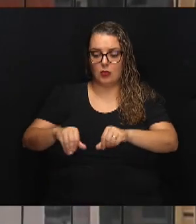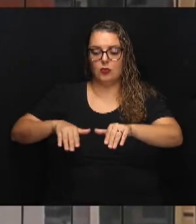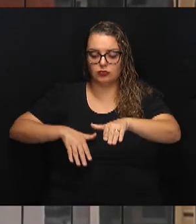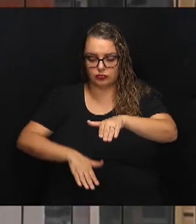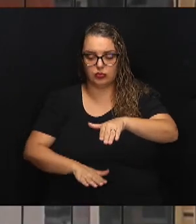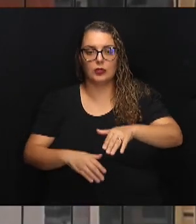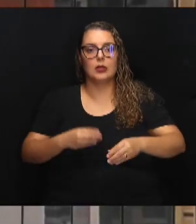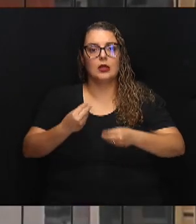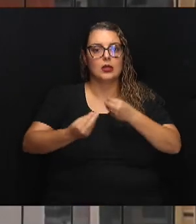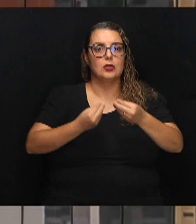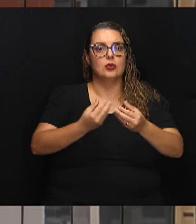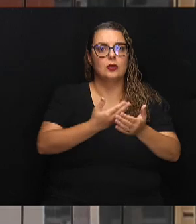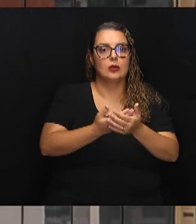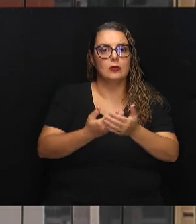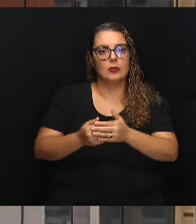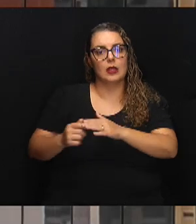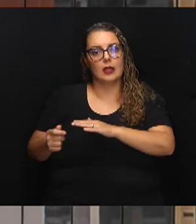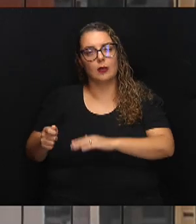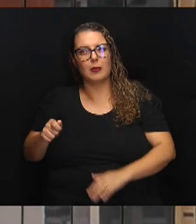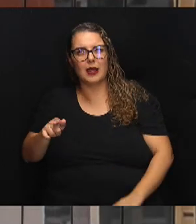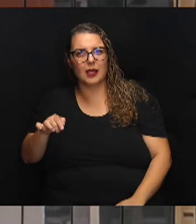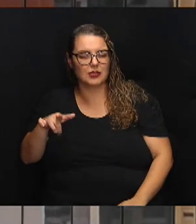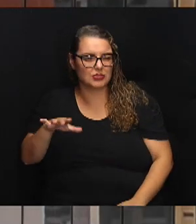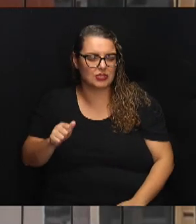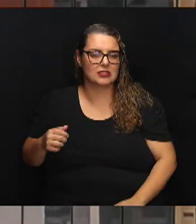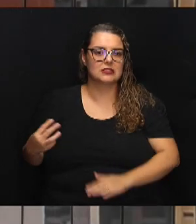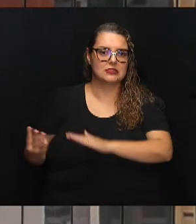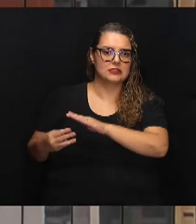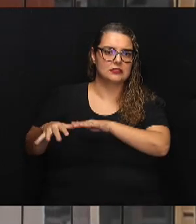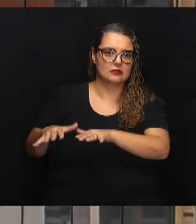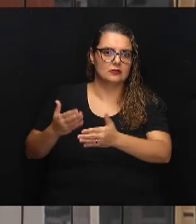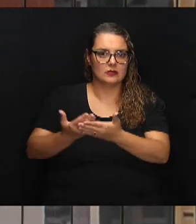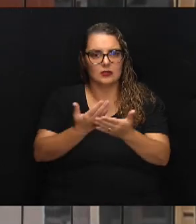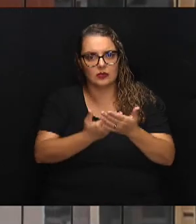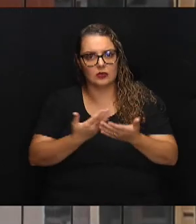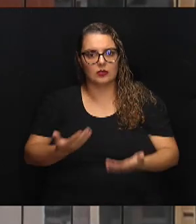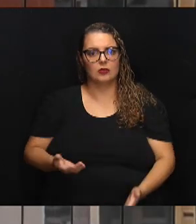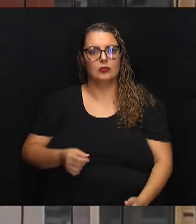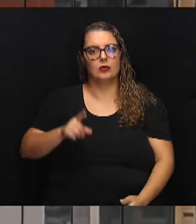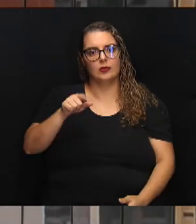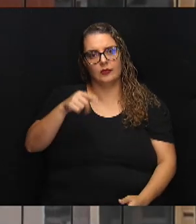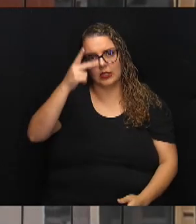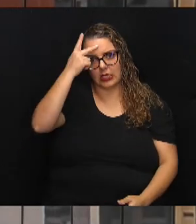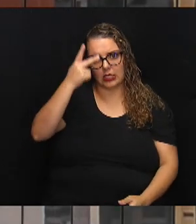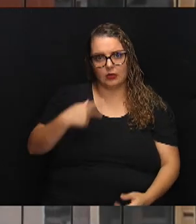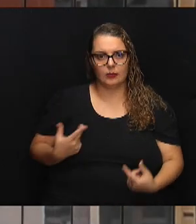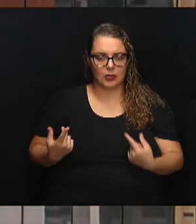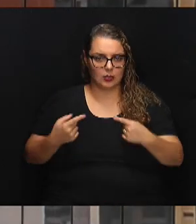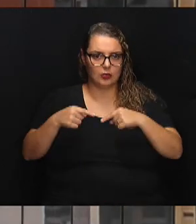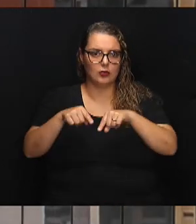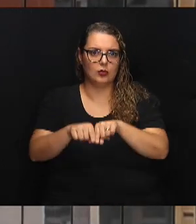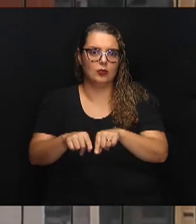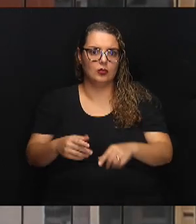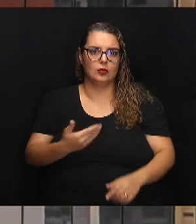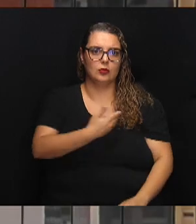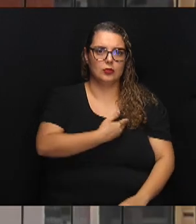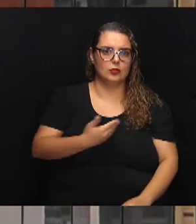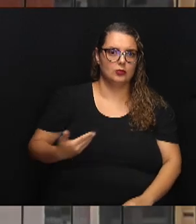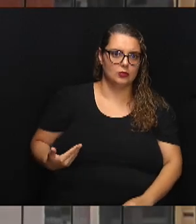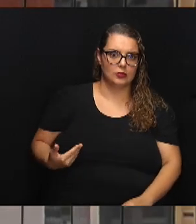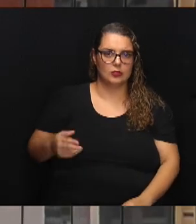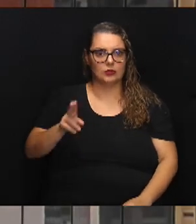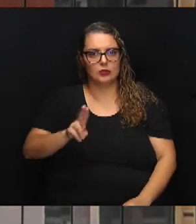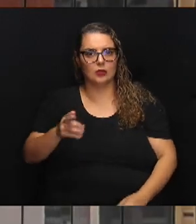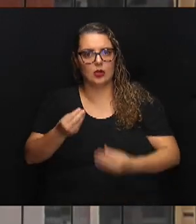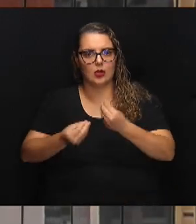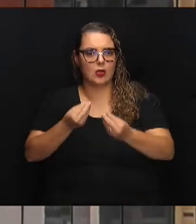É uma agência terceirizada, uma empresa terceirizada que vai fazer o estudo? Foi uma própria parceria entre governo e universidades?